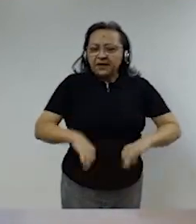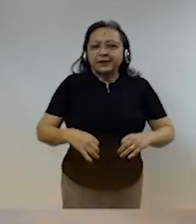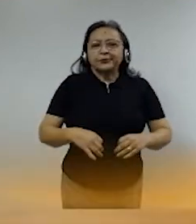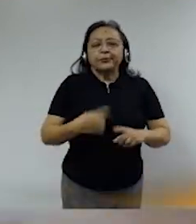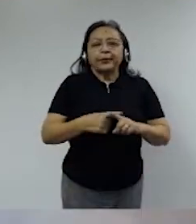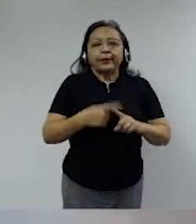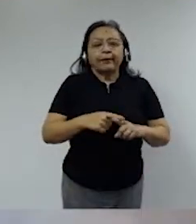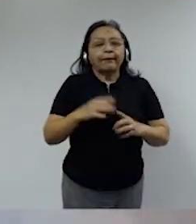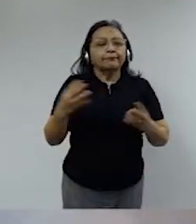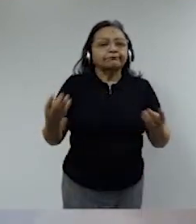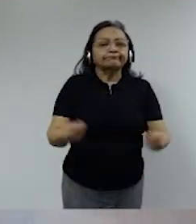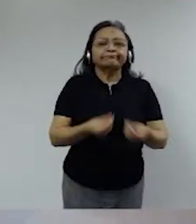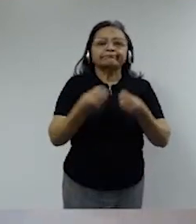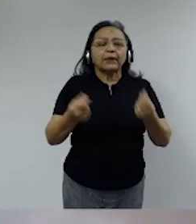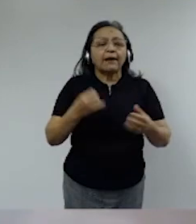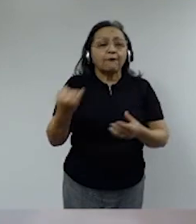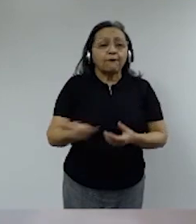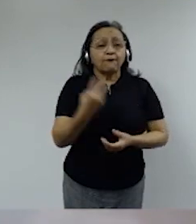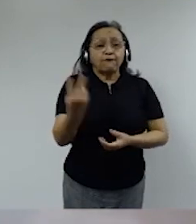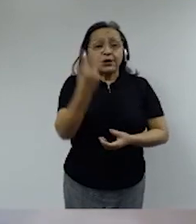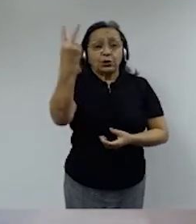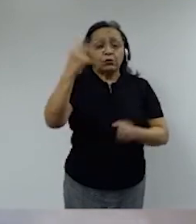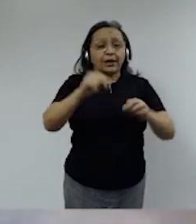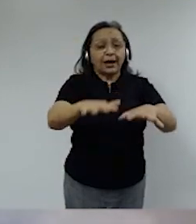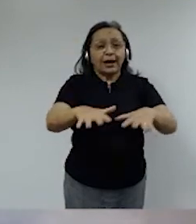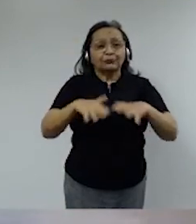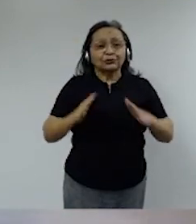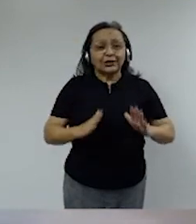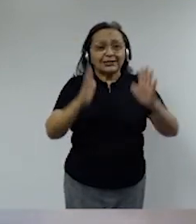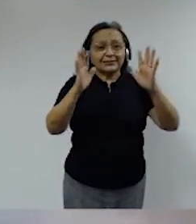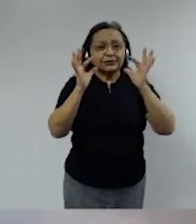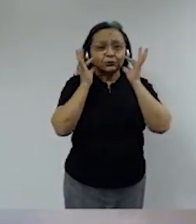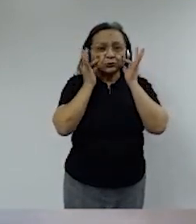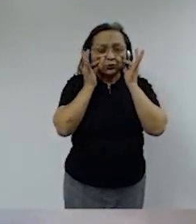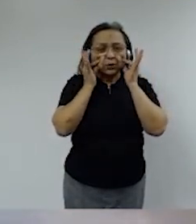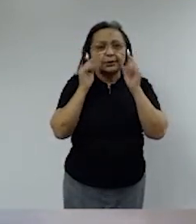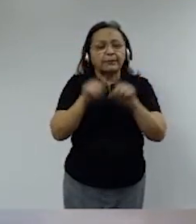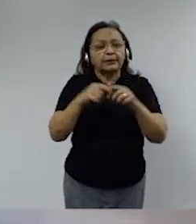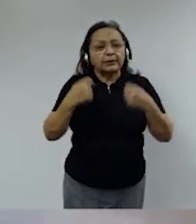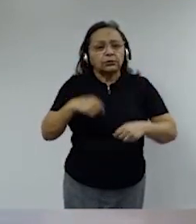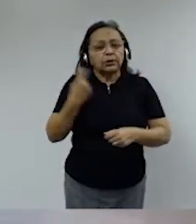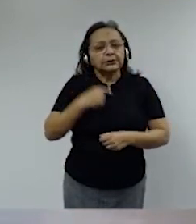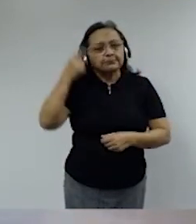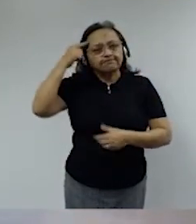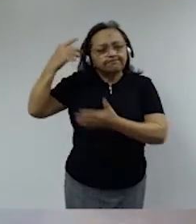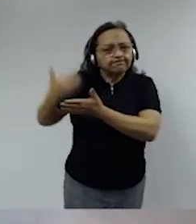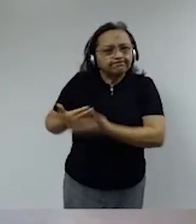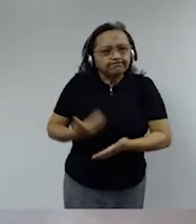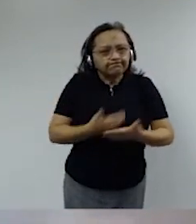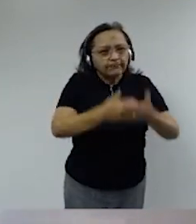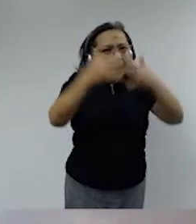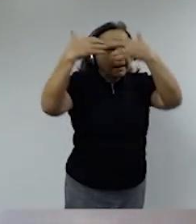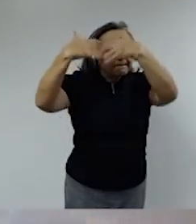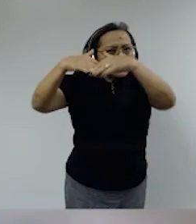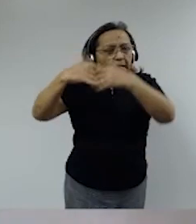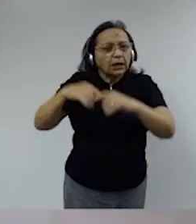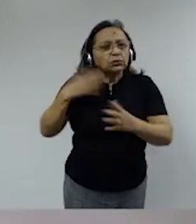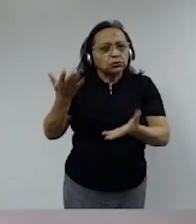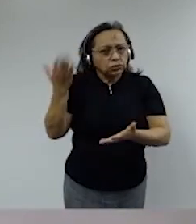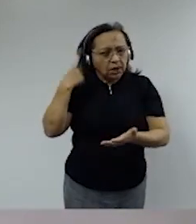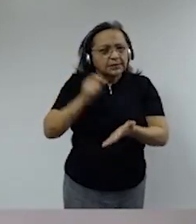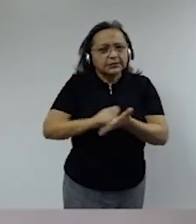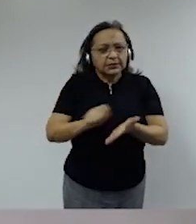audiência de custódia, essa imediação, né? E é necessário que nós pensemos, né? Eu até escrevi um artigo há um certo tempo, que o processo penal